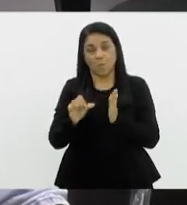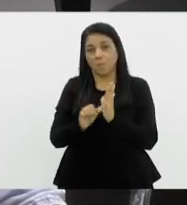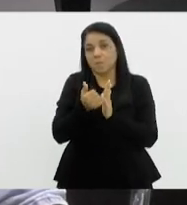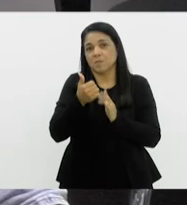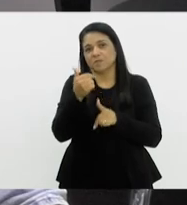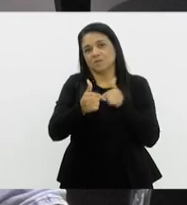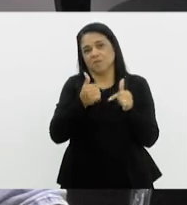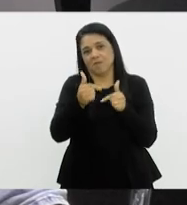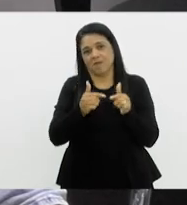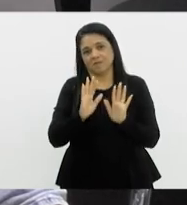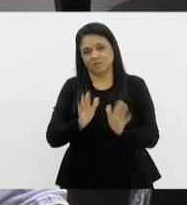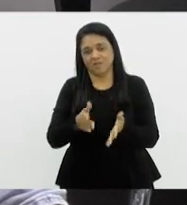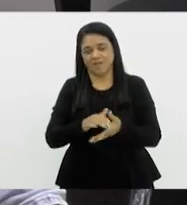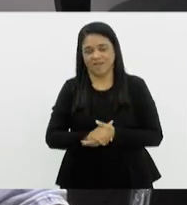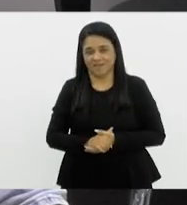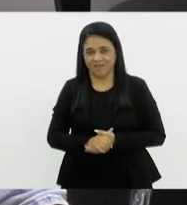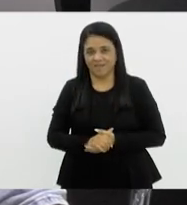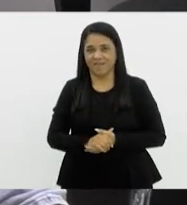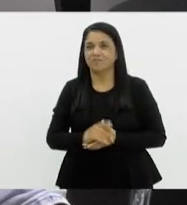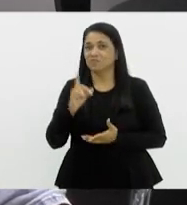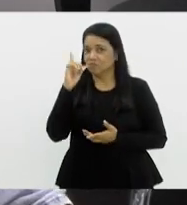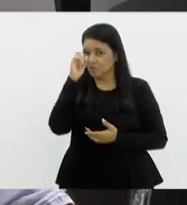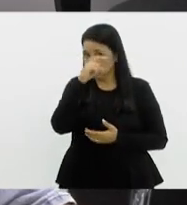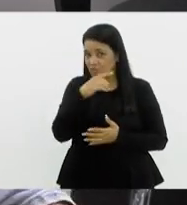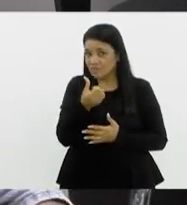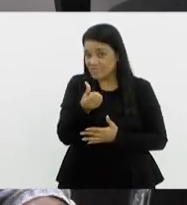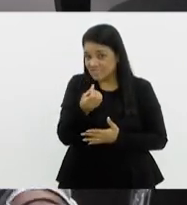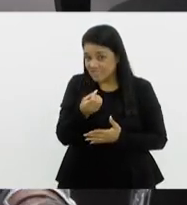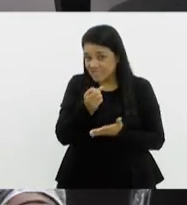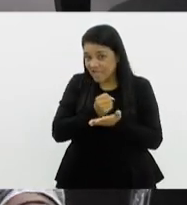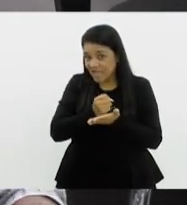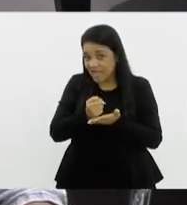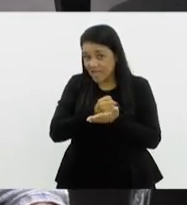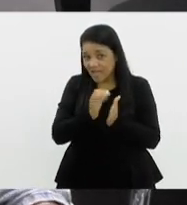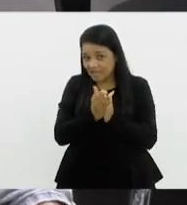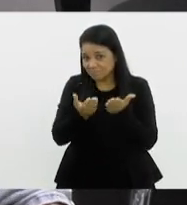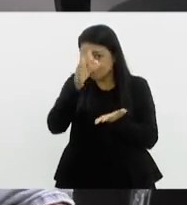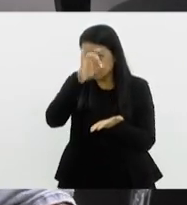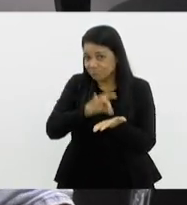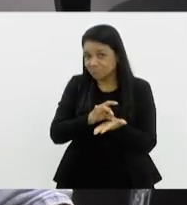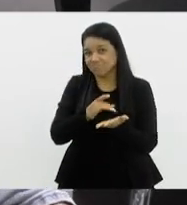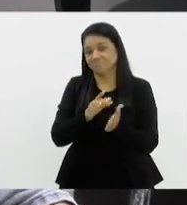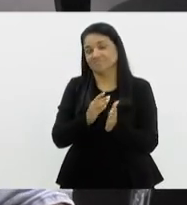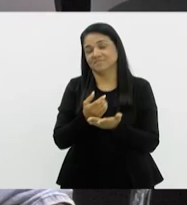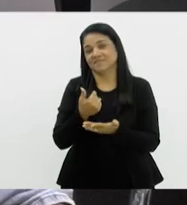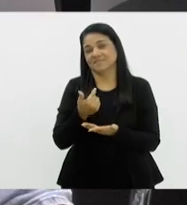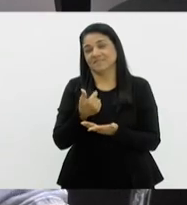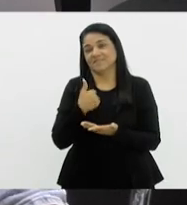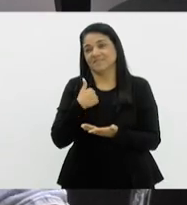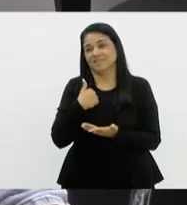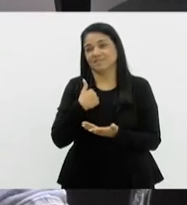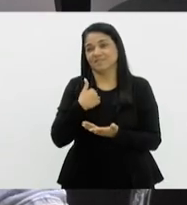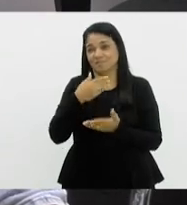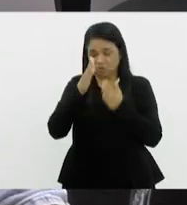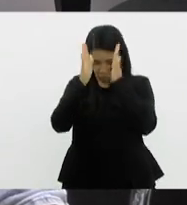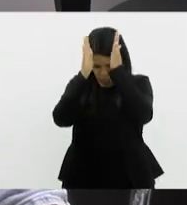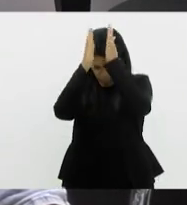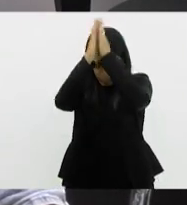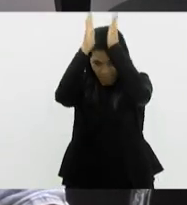Muito bom, muito bom. Porque é difícil ter isso na carteira original, né? Parabéns. Quando eu tinha tupete e tal. Eu vi a foto